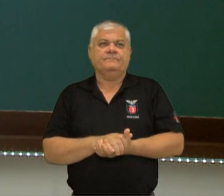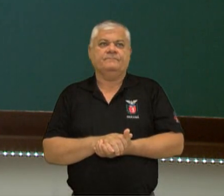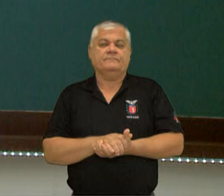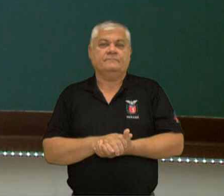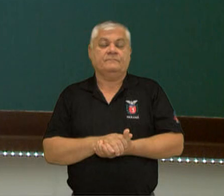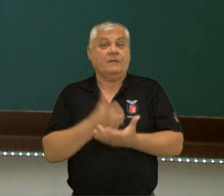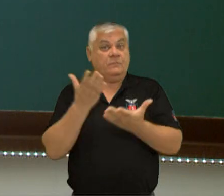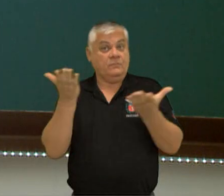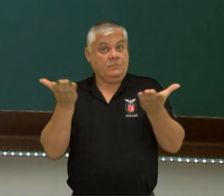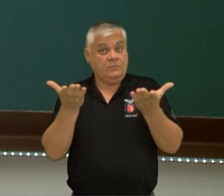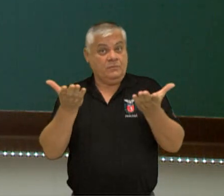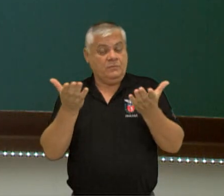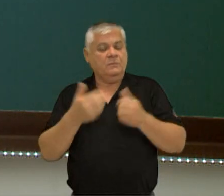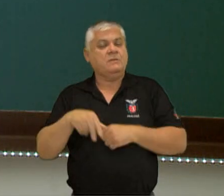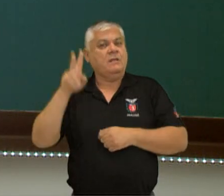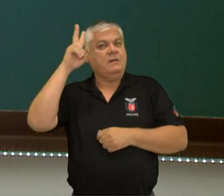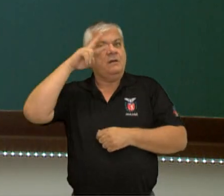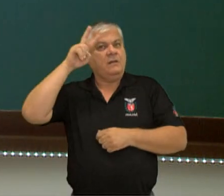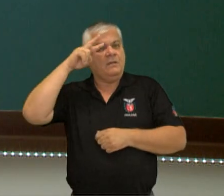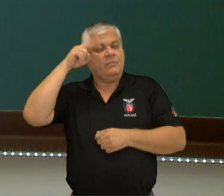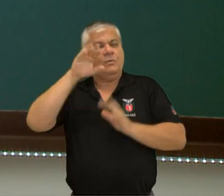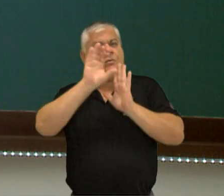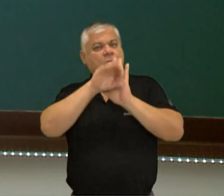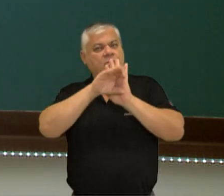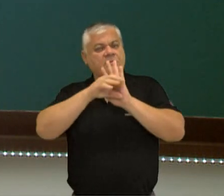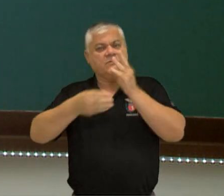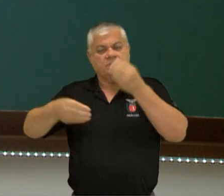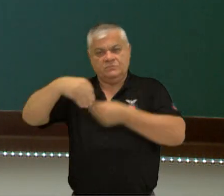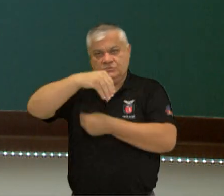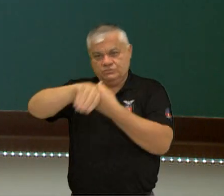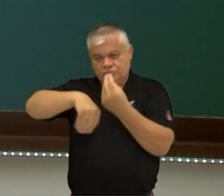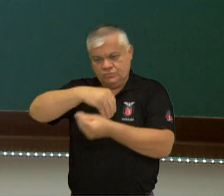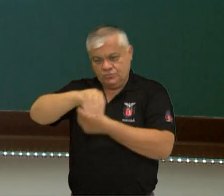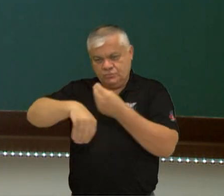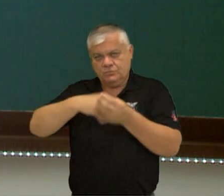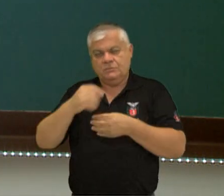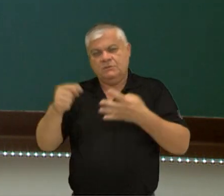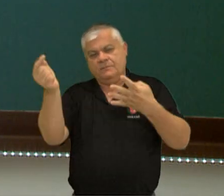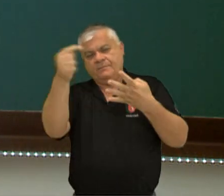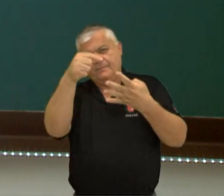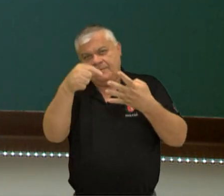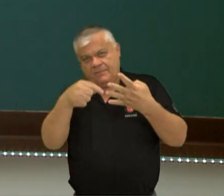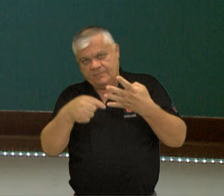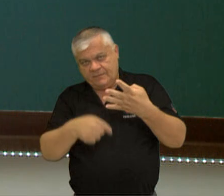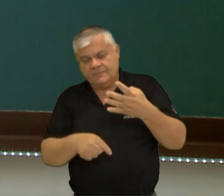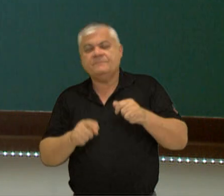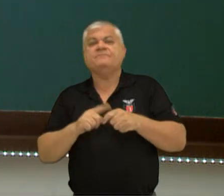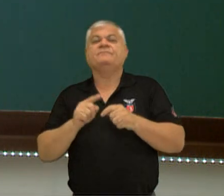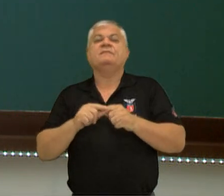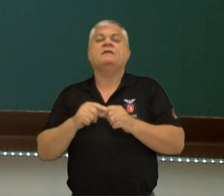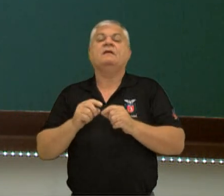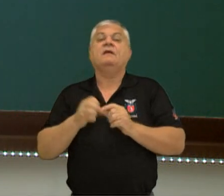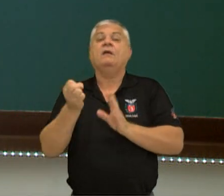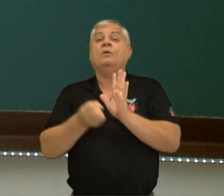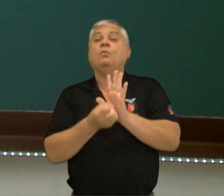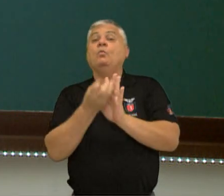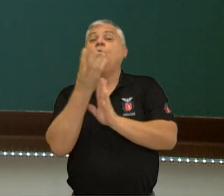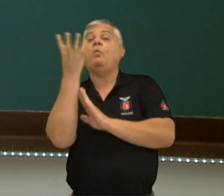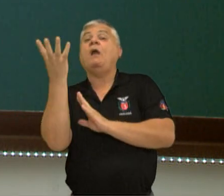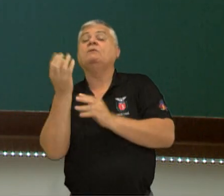Na aula de hoje, relembramos o conceito de mistura e suas classificações, relembramos cálculos de